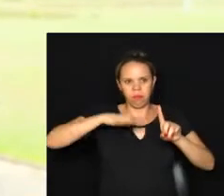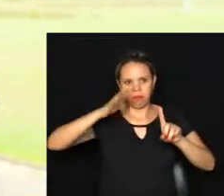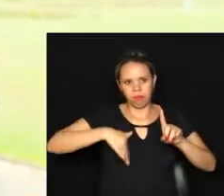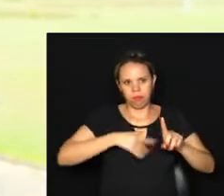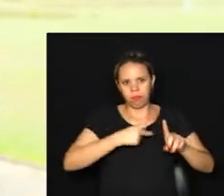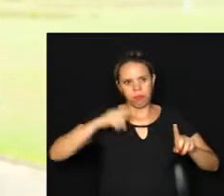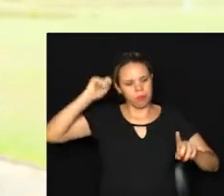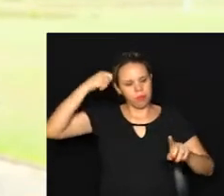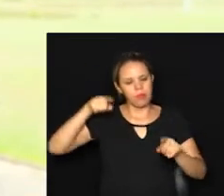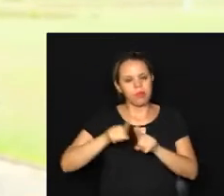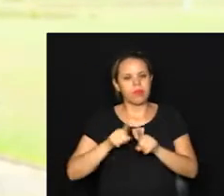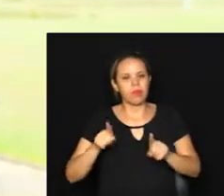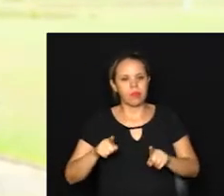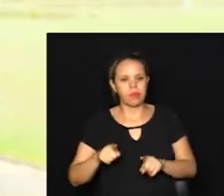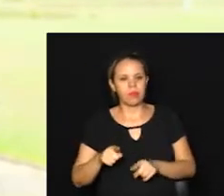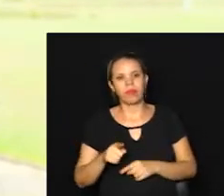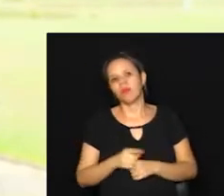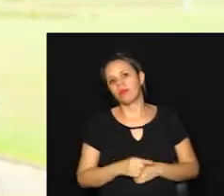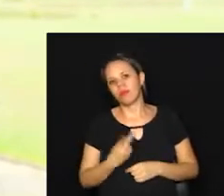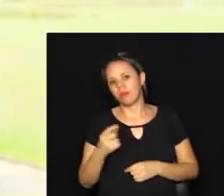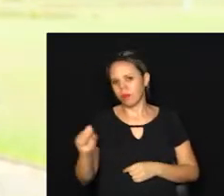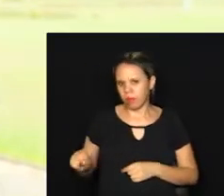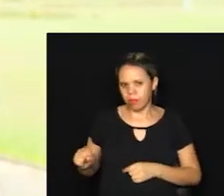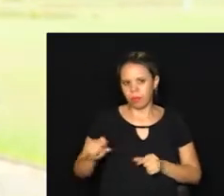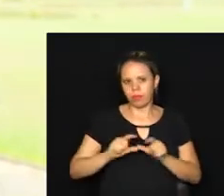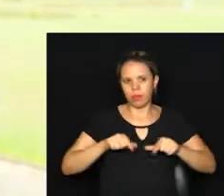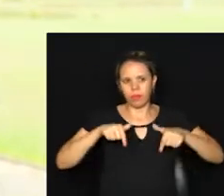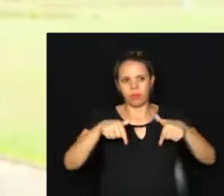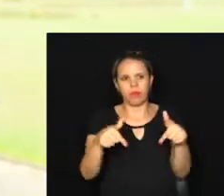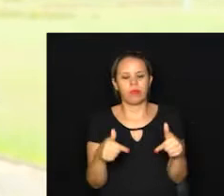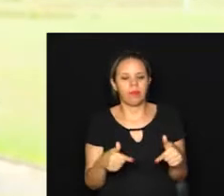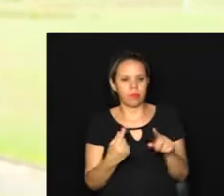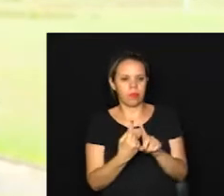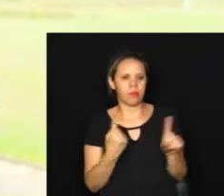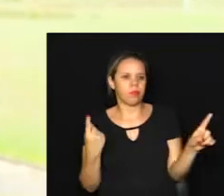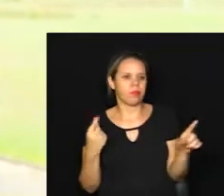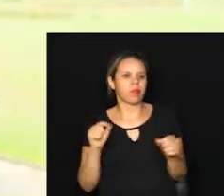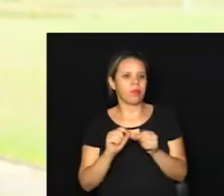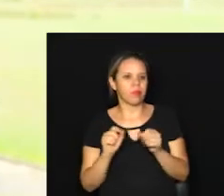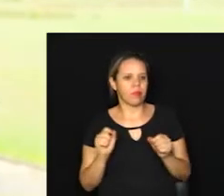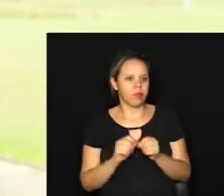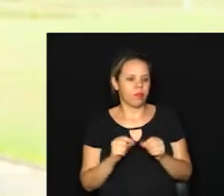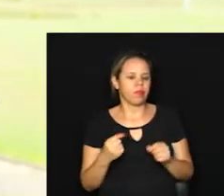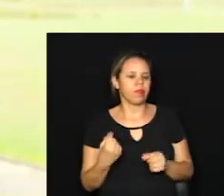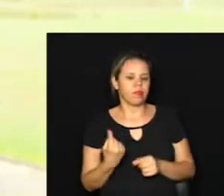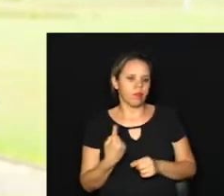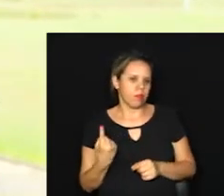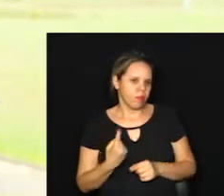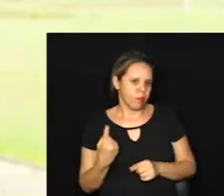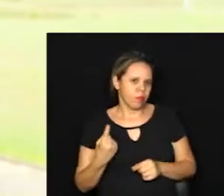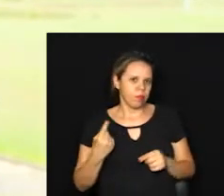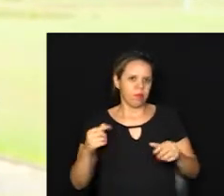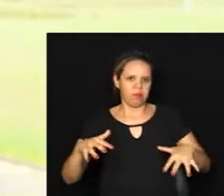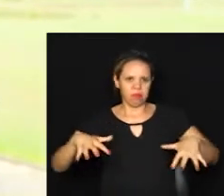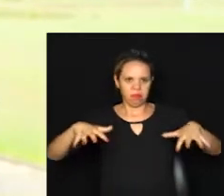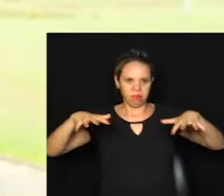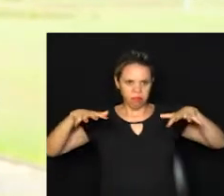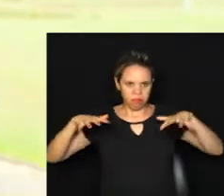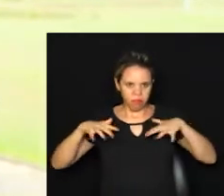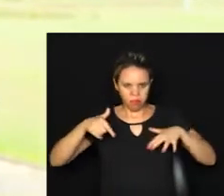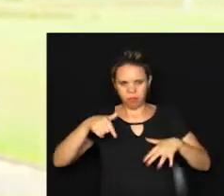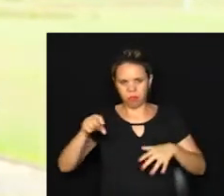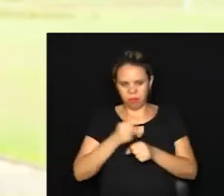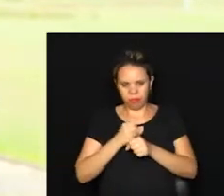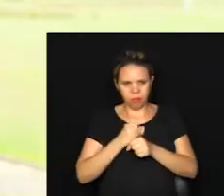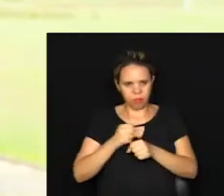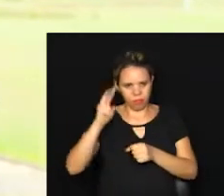daí numa iniciativa isolada, escrevi o livro Majestoso 70, sobre os 70 anos